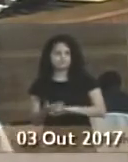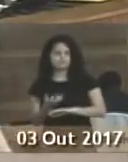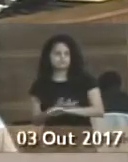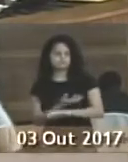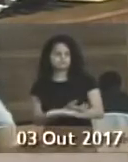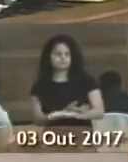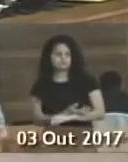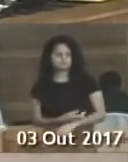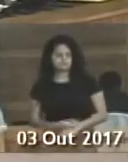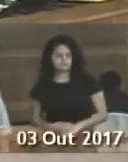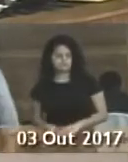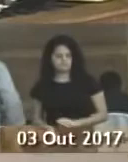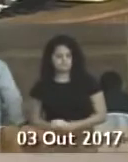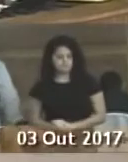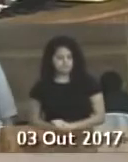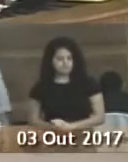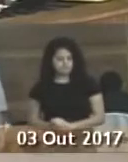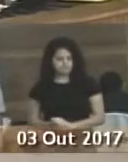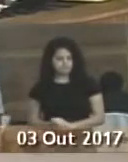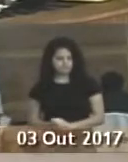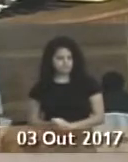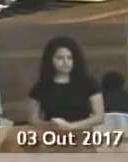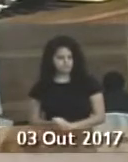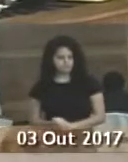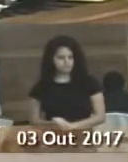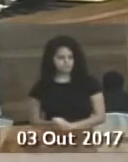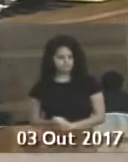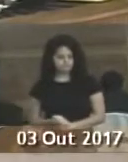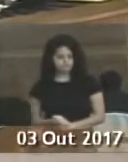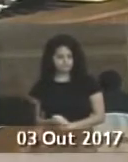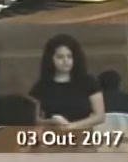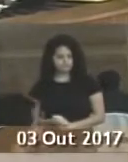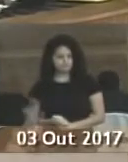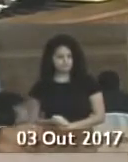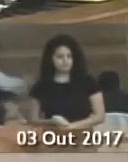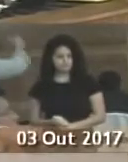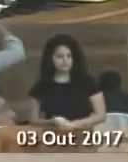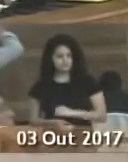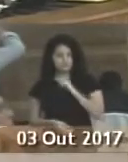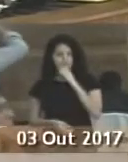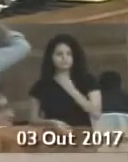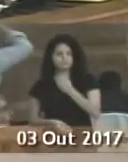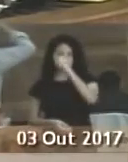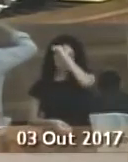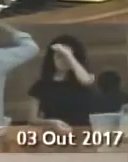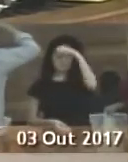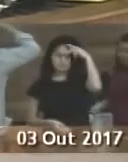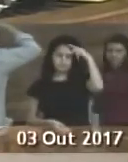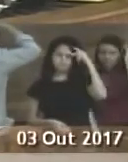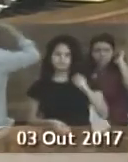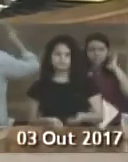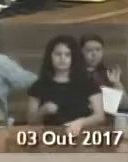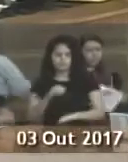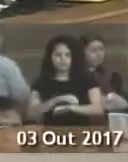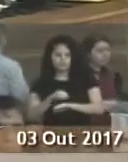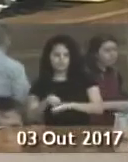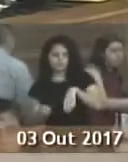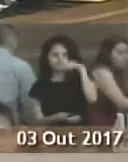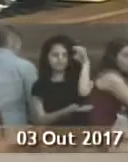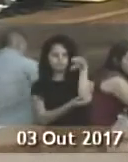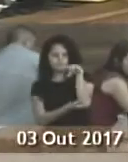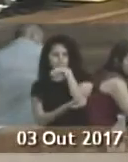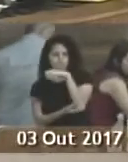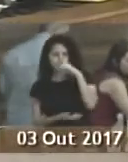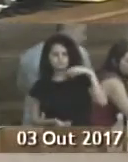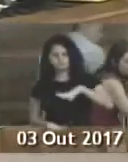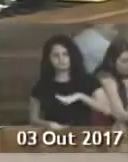Fernandes Duarte, no bairro Itanema. Indicação número 4596/17, indicando ao prefeito a implantação de um poste com dois braços de luminárias na rodovia